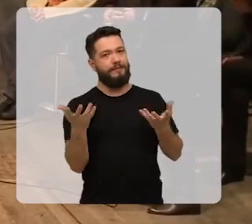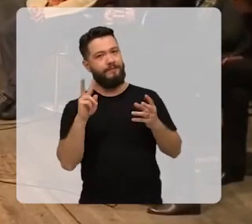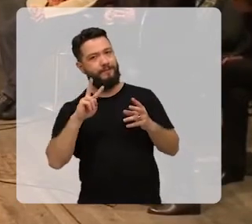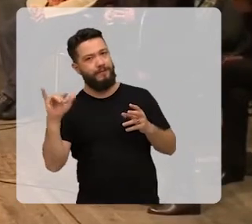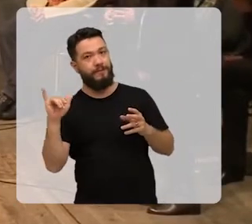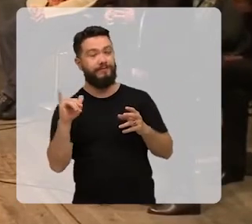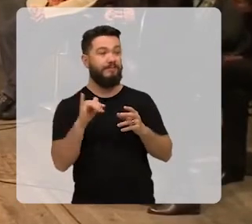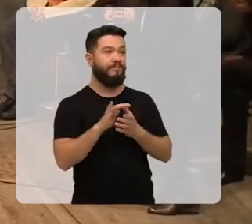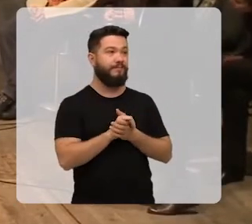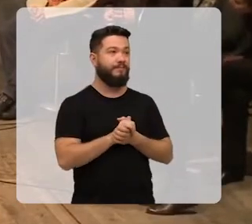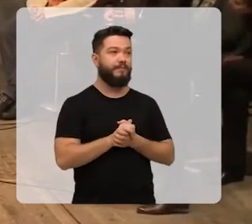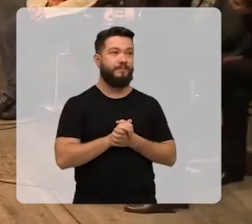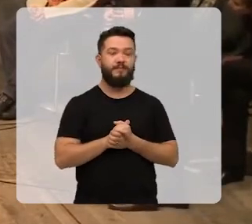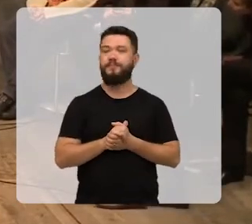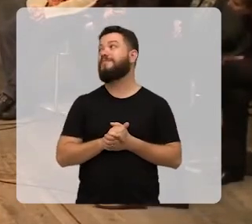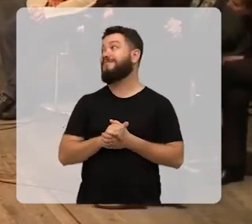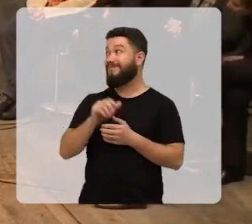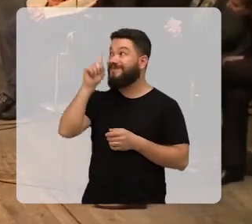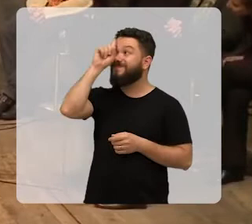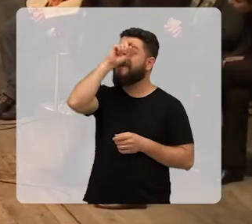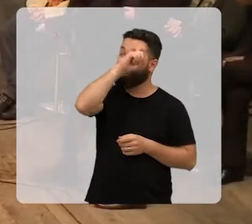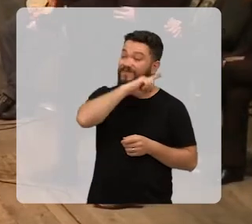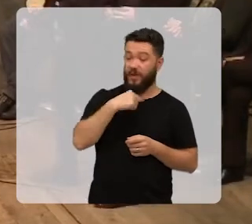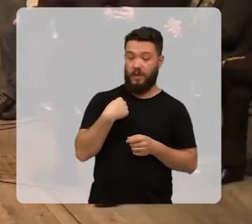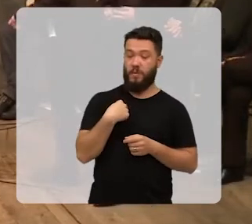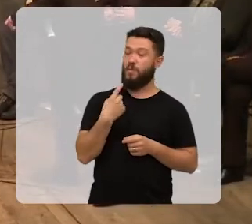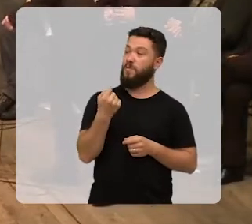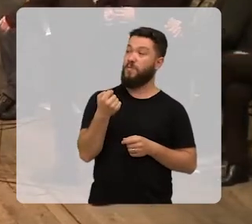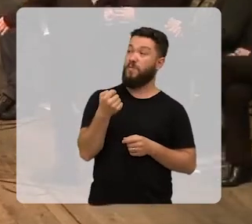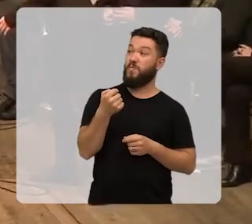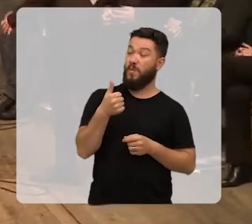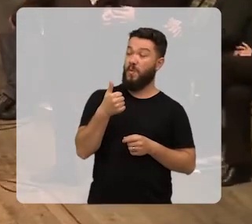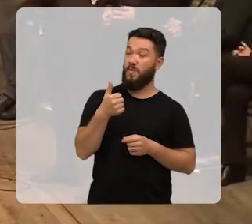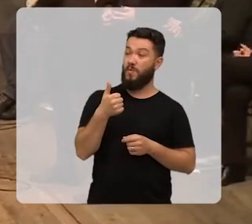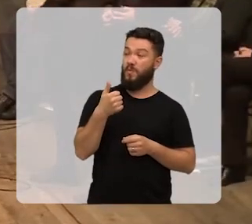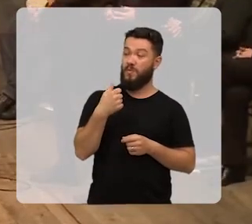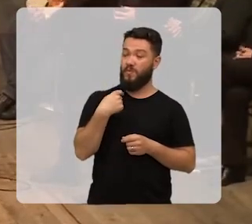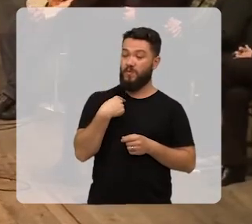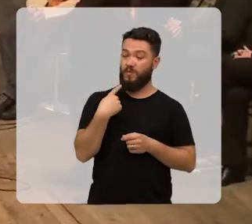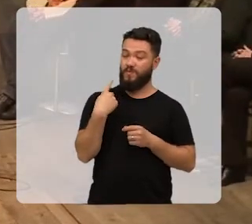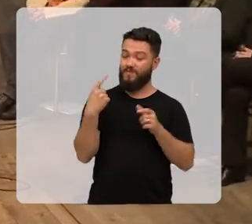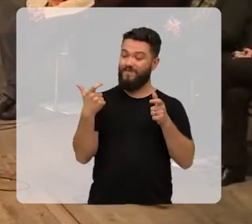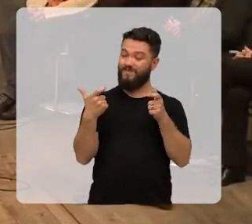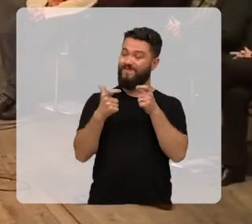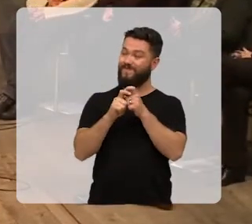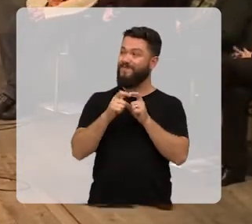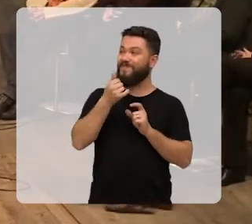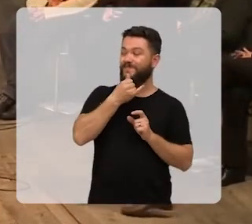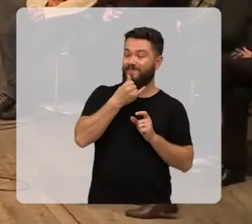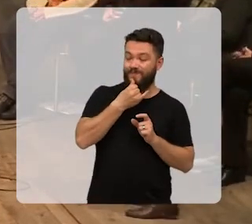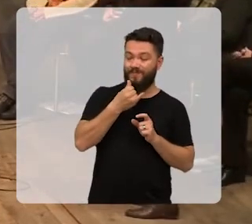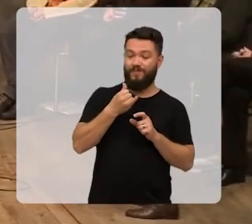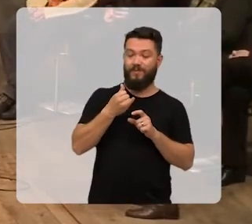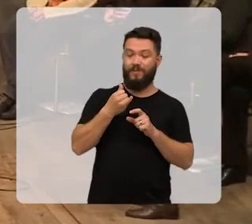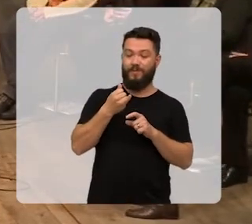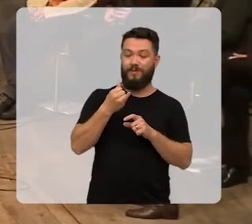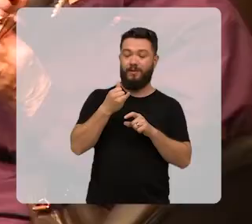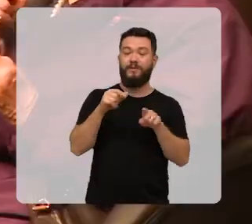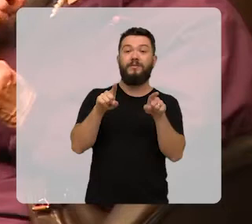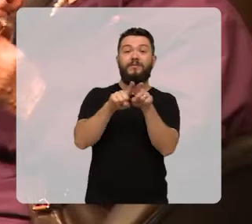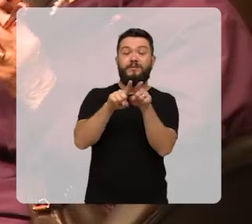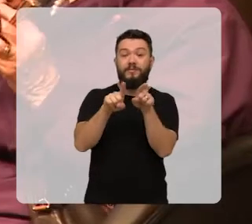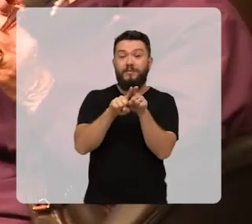difícil eu fui um dos poucos poucos sobreviveram infelizmente e poucos